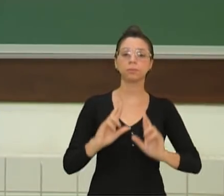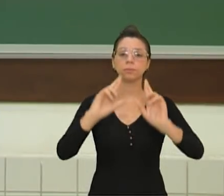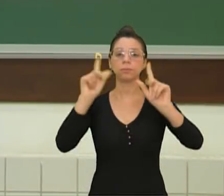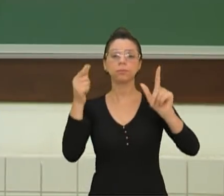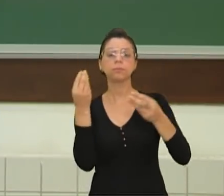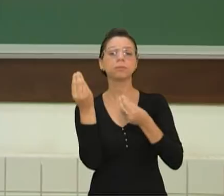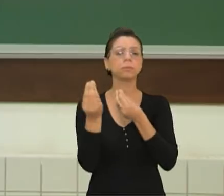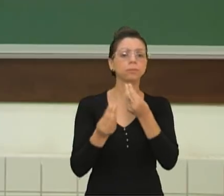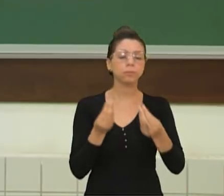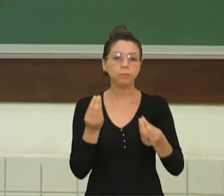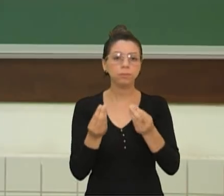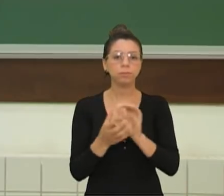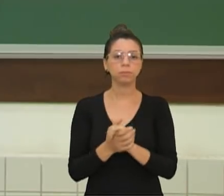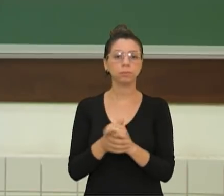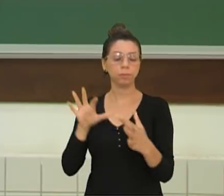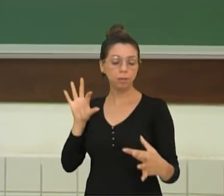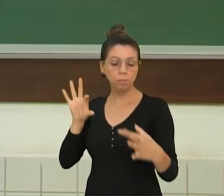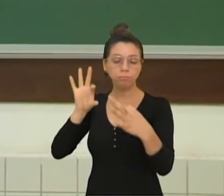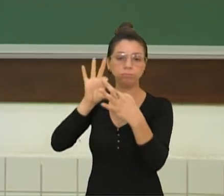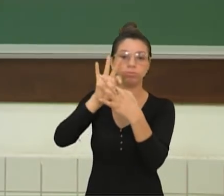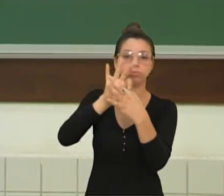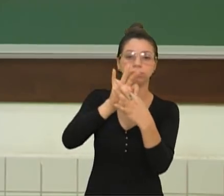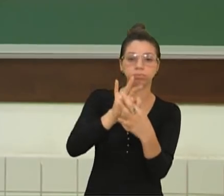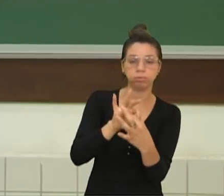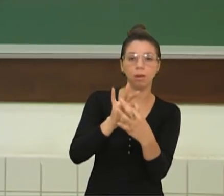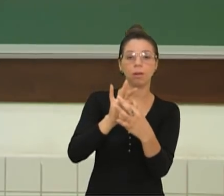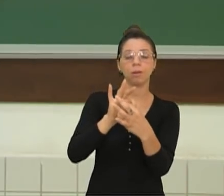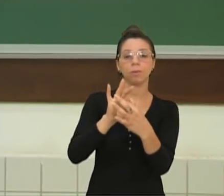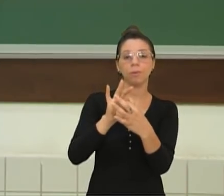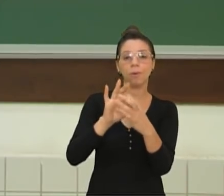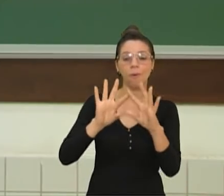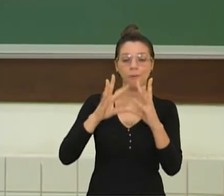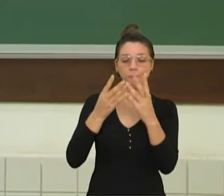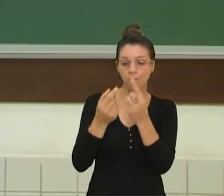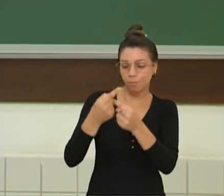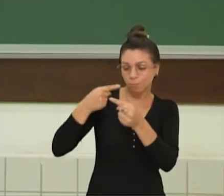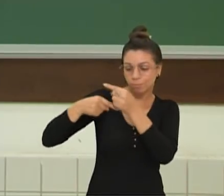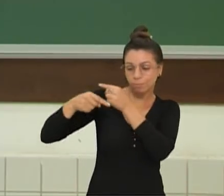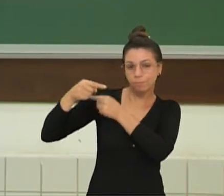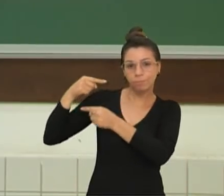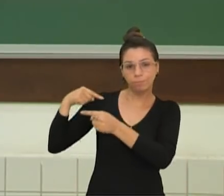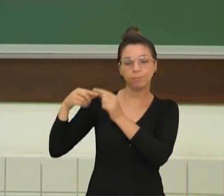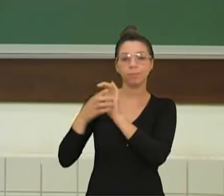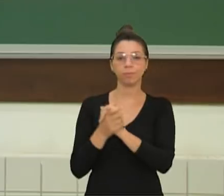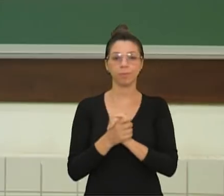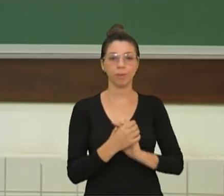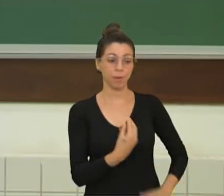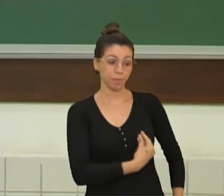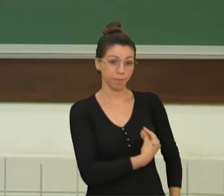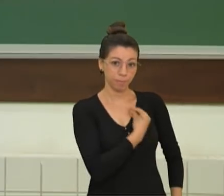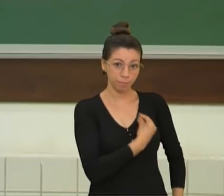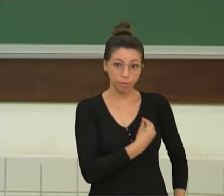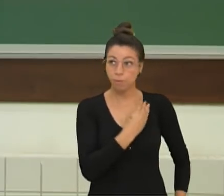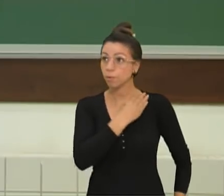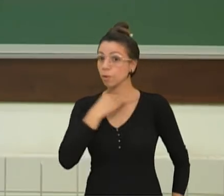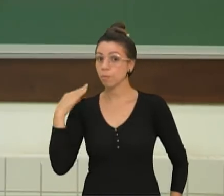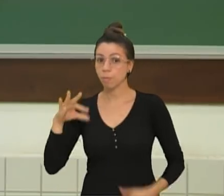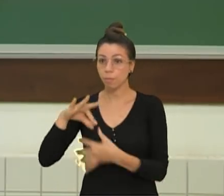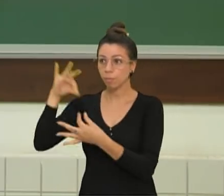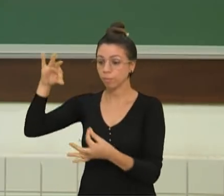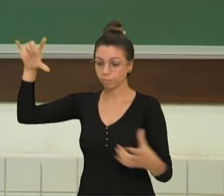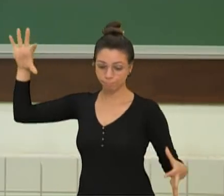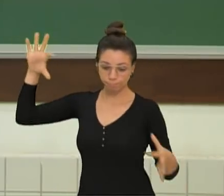de se ligar aos seus antepassados. A relação entre vivos e mortos é uma coisa muito presente dentro